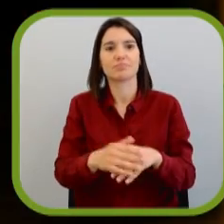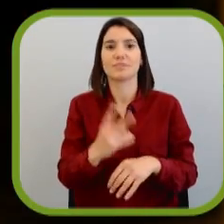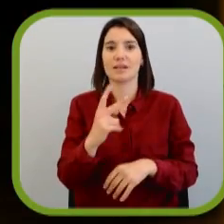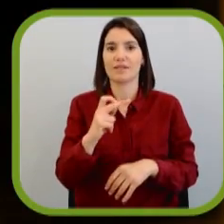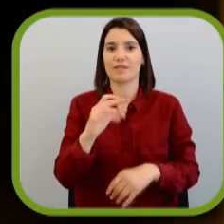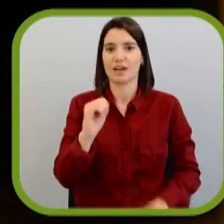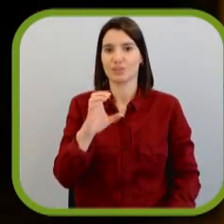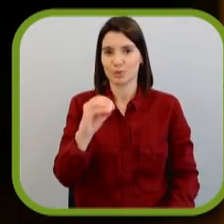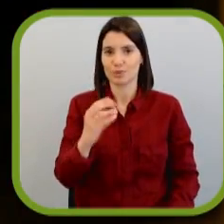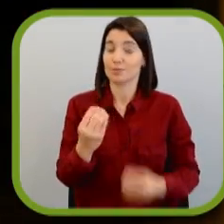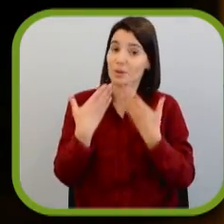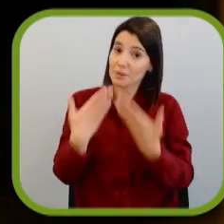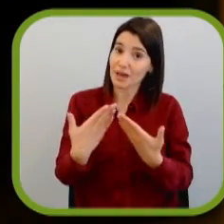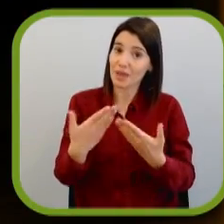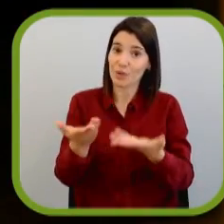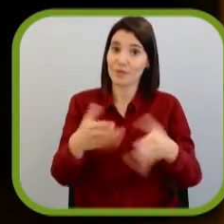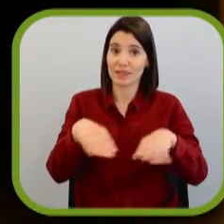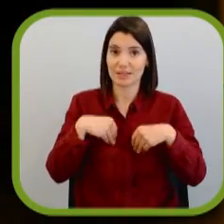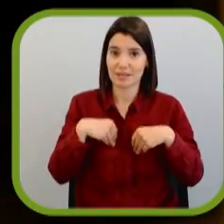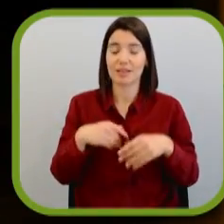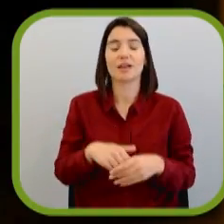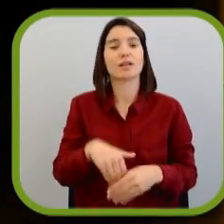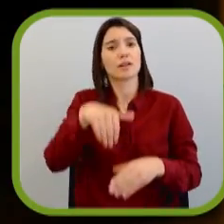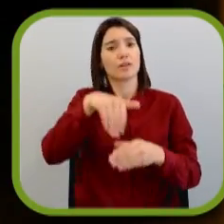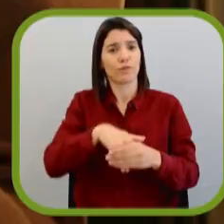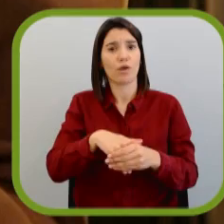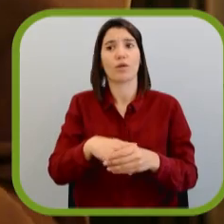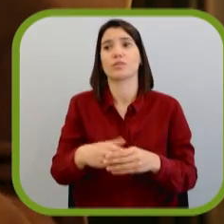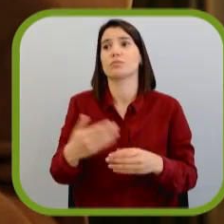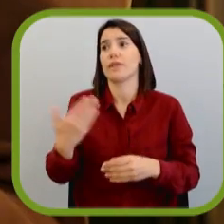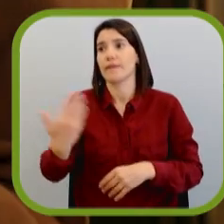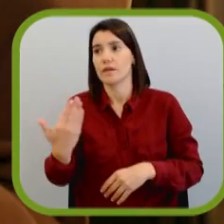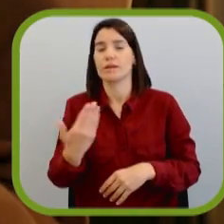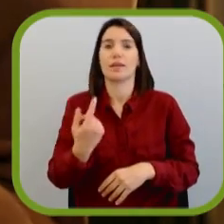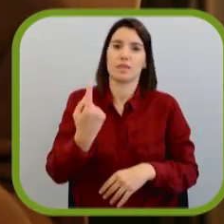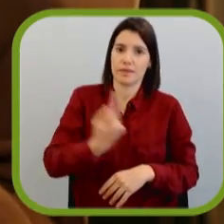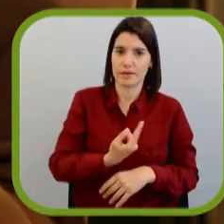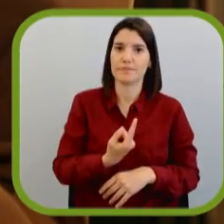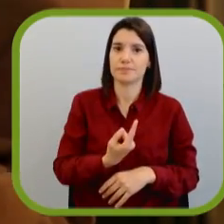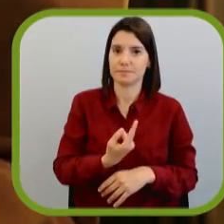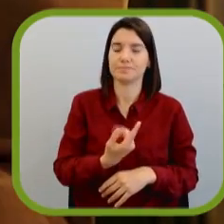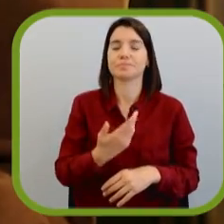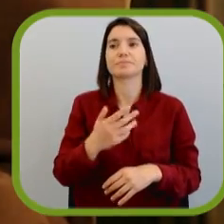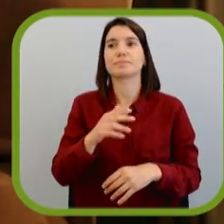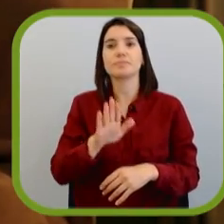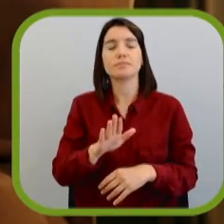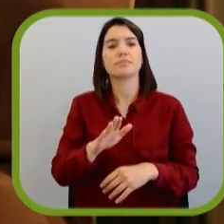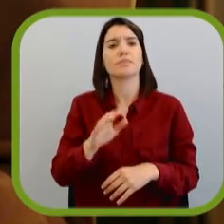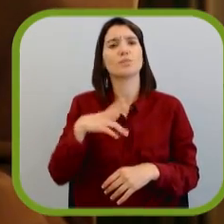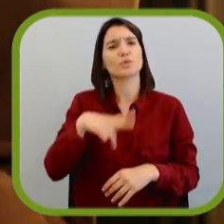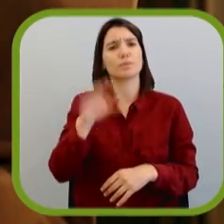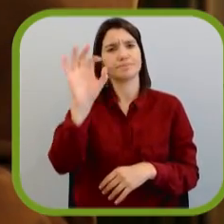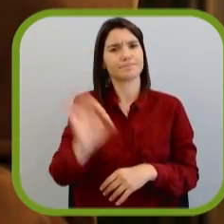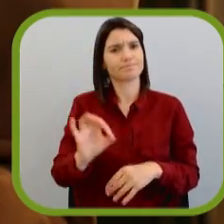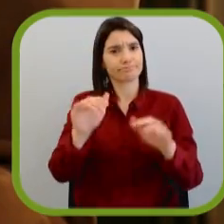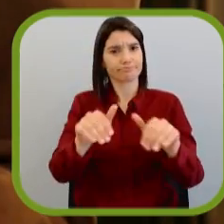eleitoral. Vasco, muito obrigada por teres aceitado o convite. O voto é tanto um direito como um dever cívico. No entanto, a